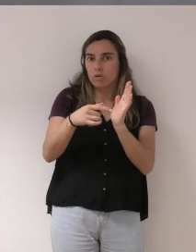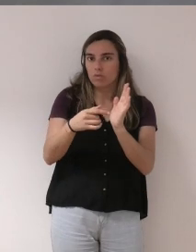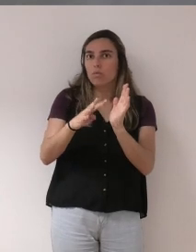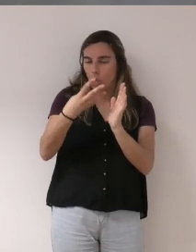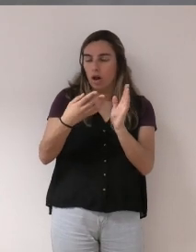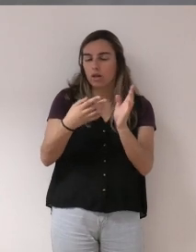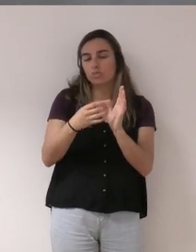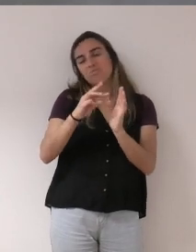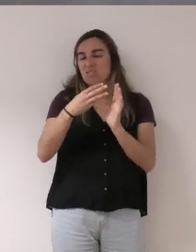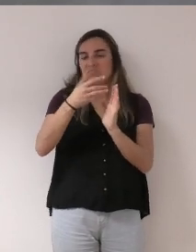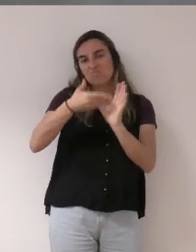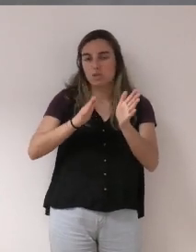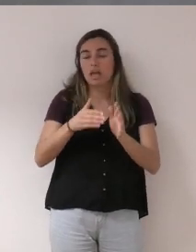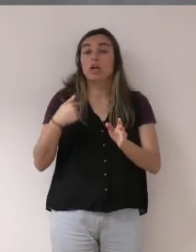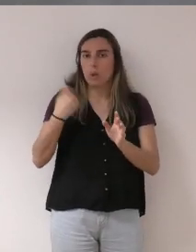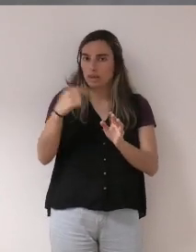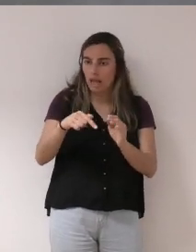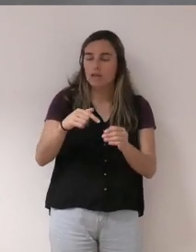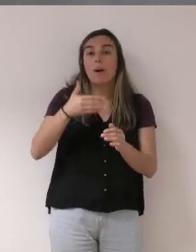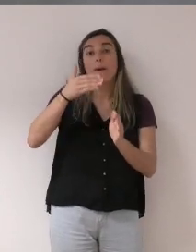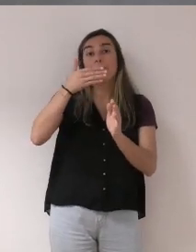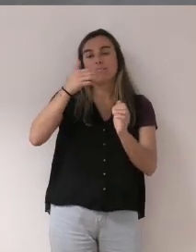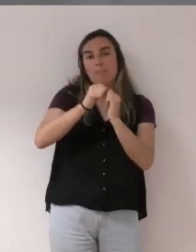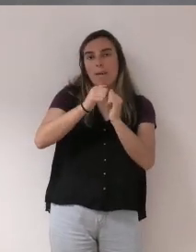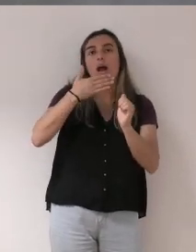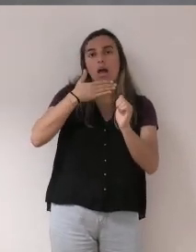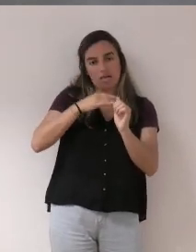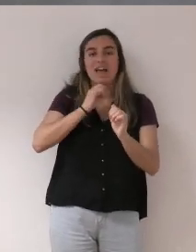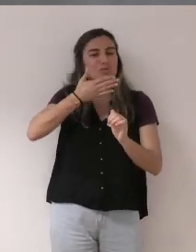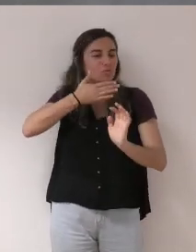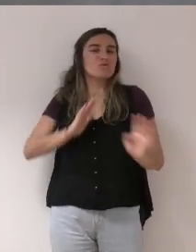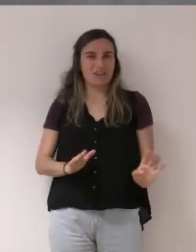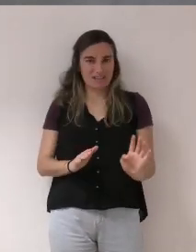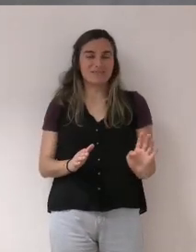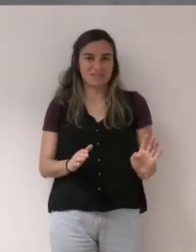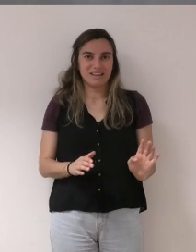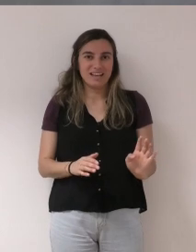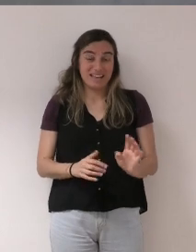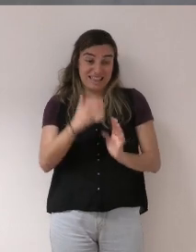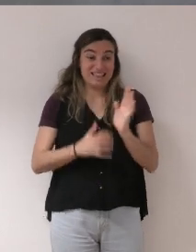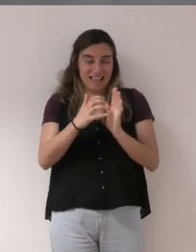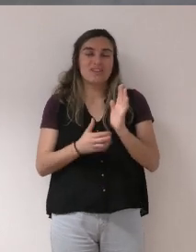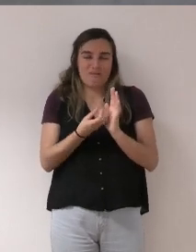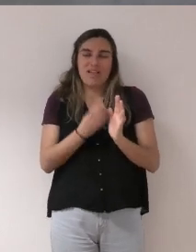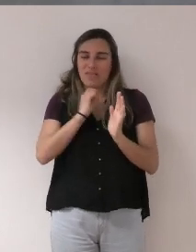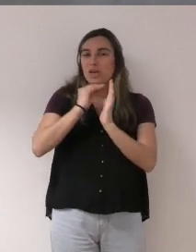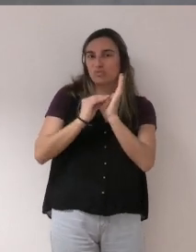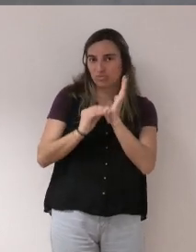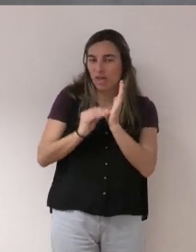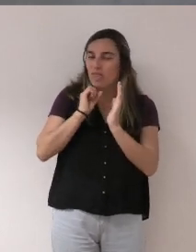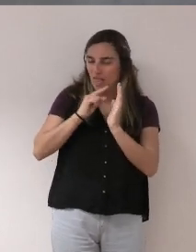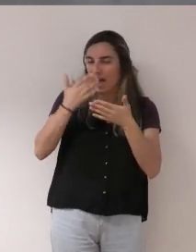que ainda tenho... papel almaço para um conjunto considerável de textos, digamos,